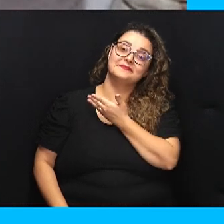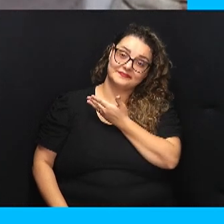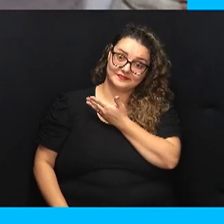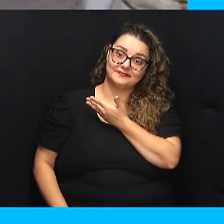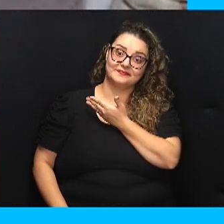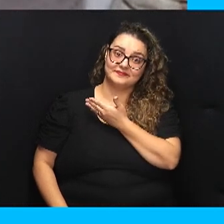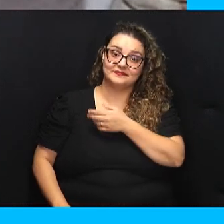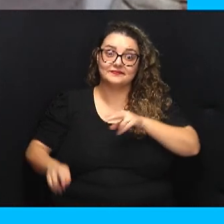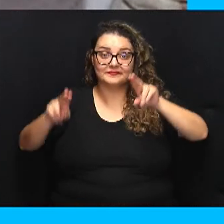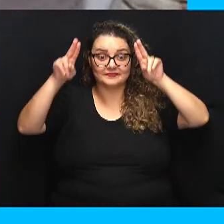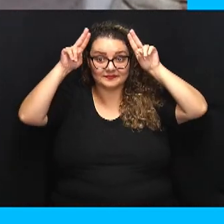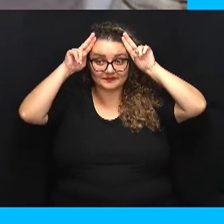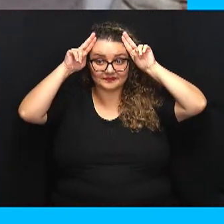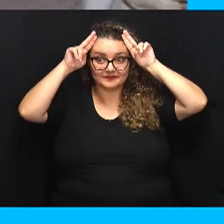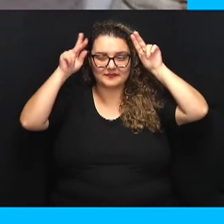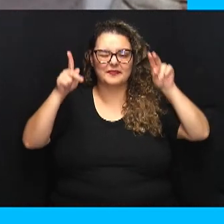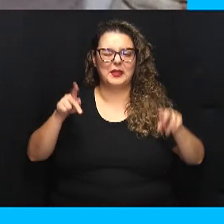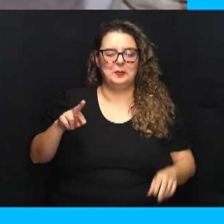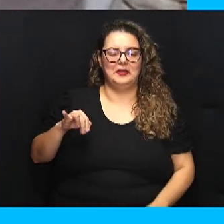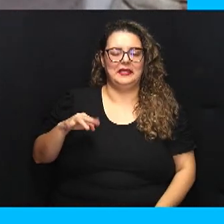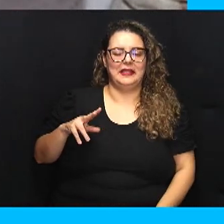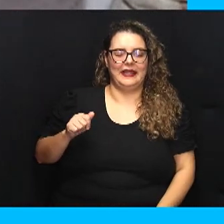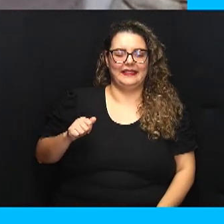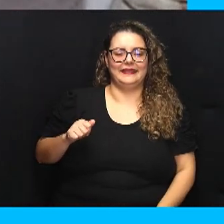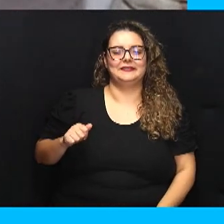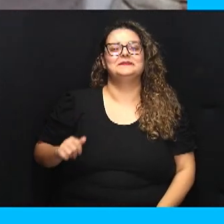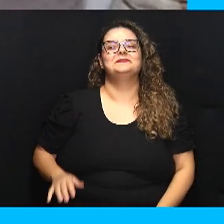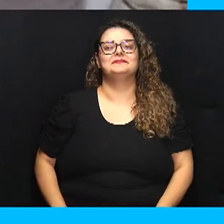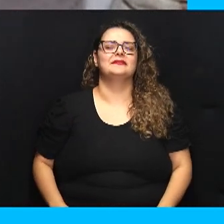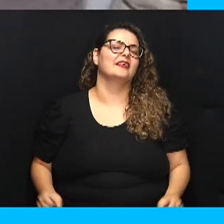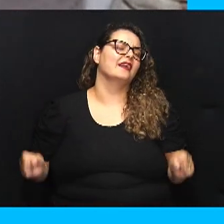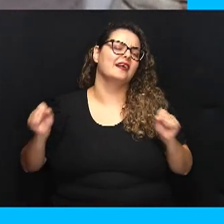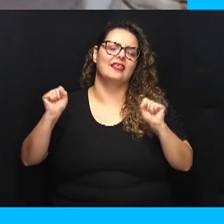uma pitbull pirata dócil que se dá super bem com